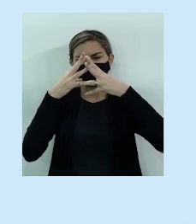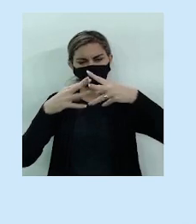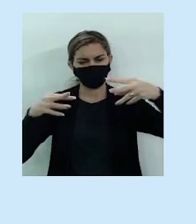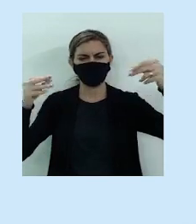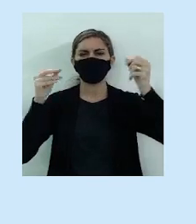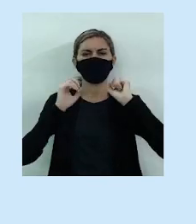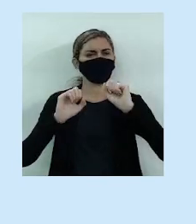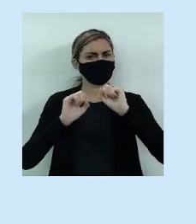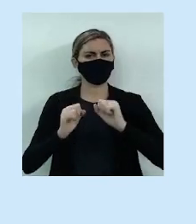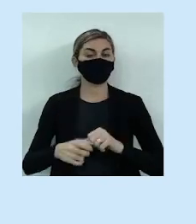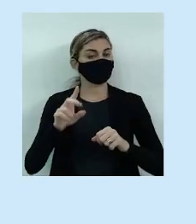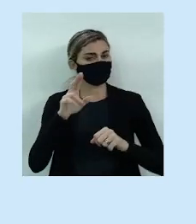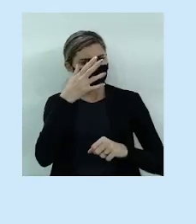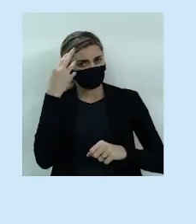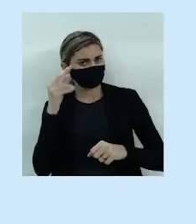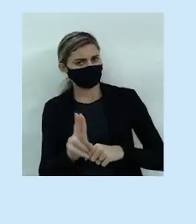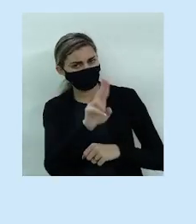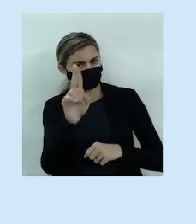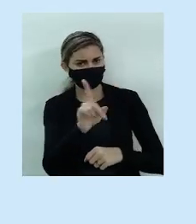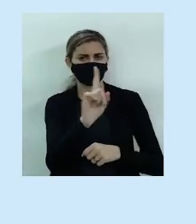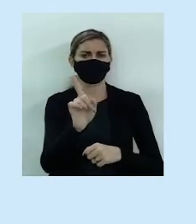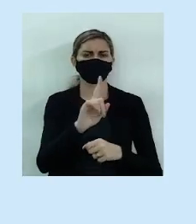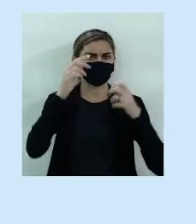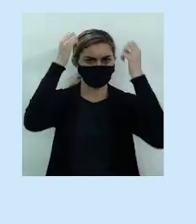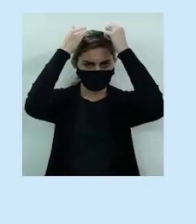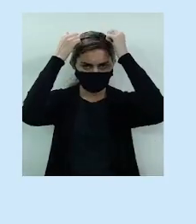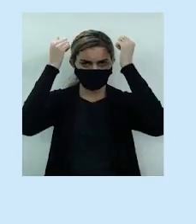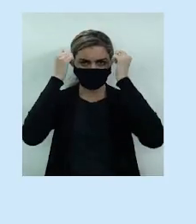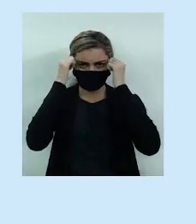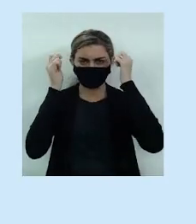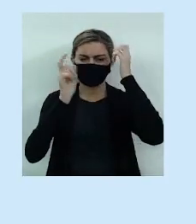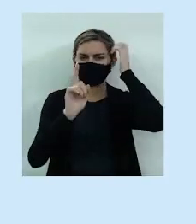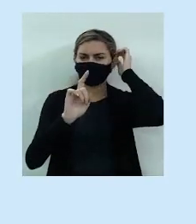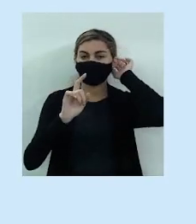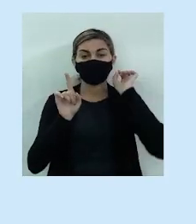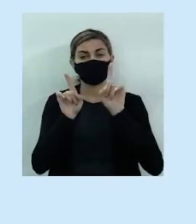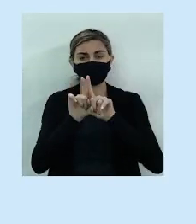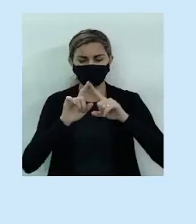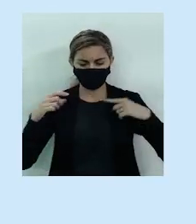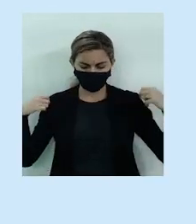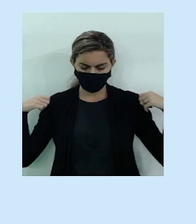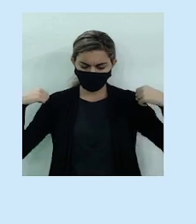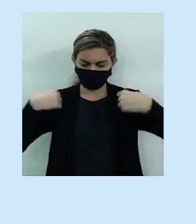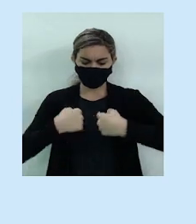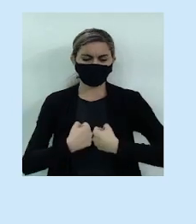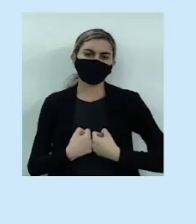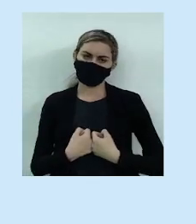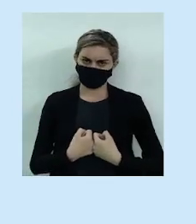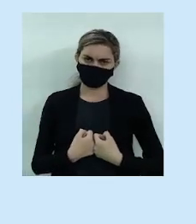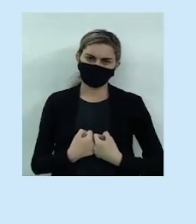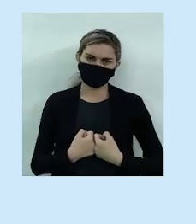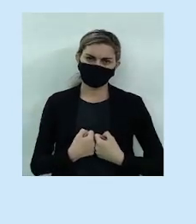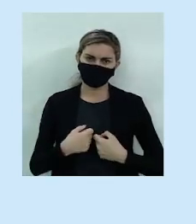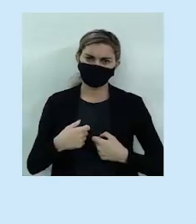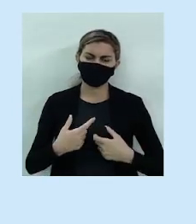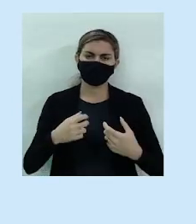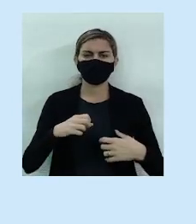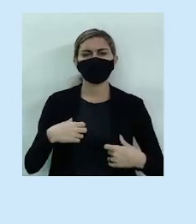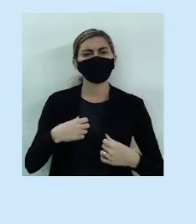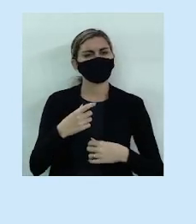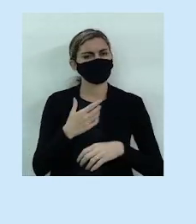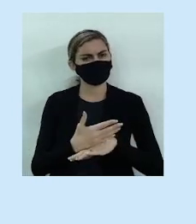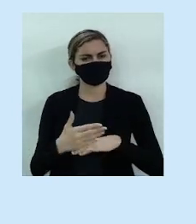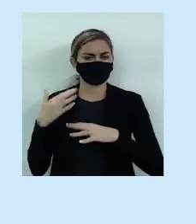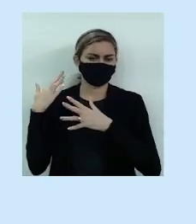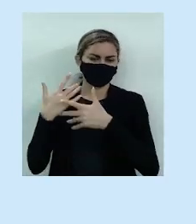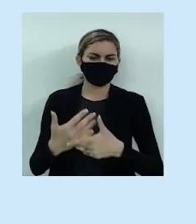não esqueçam de usar as toucas descartáveis. Temos também o avental ou jaleco. Além dos